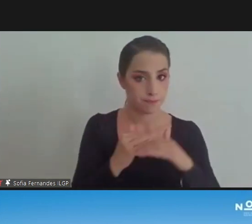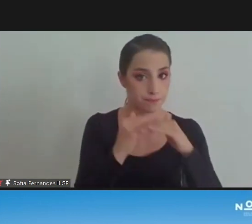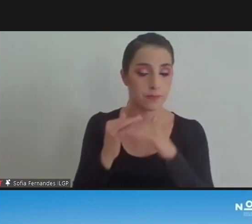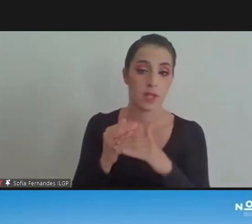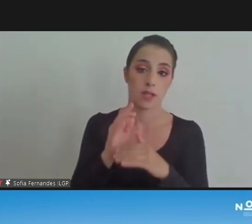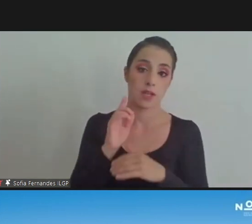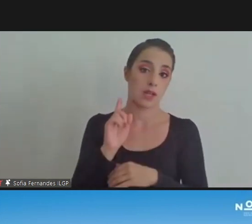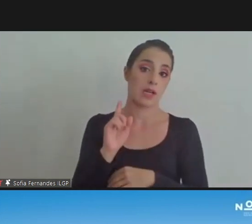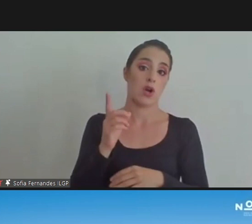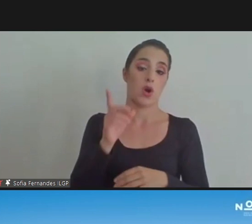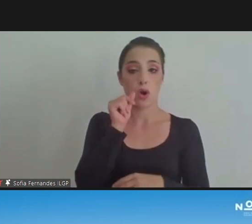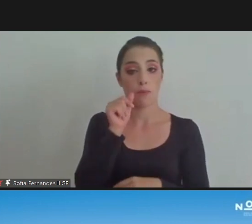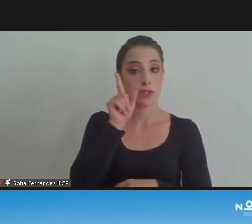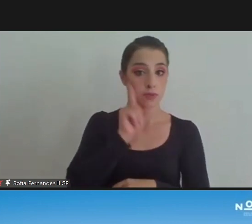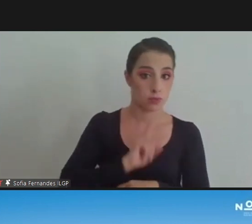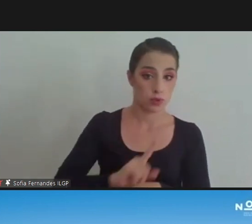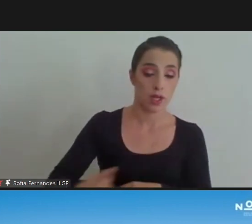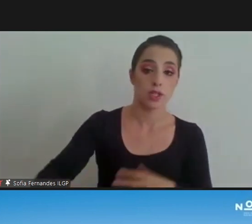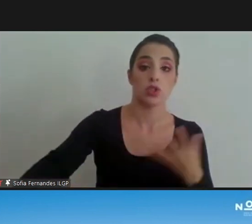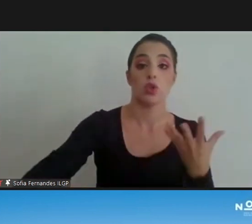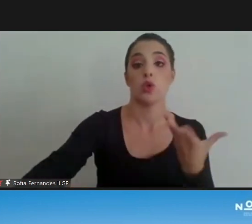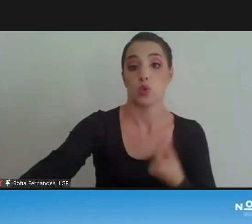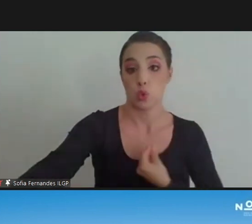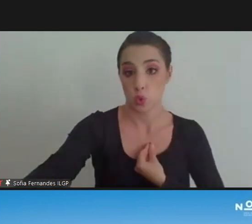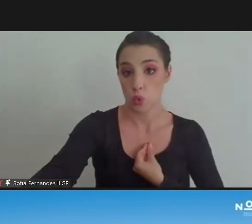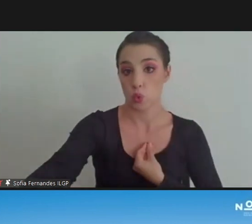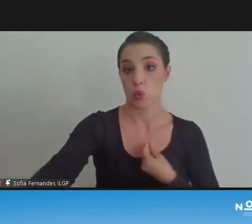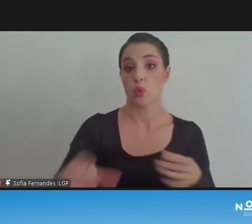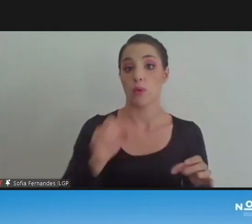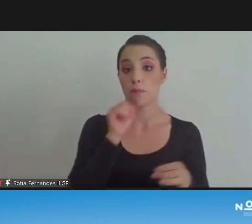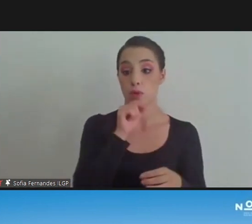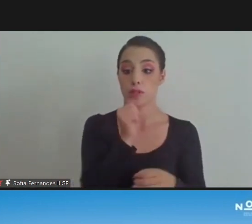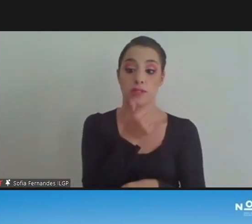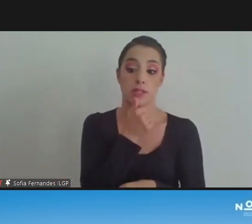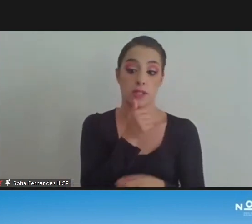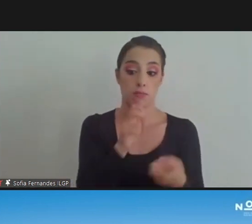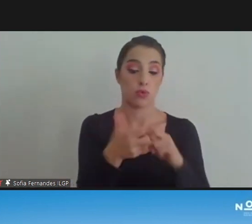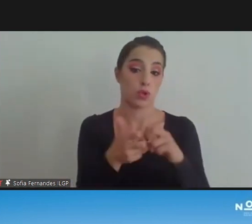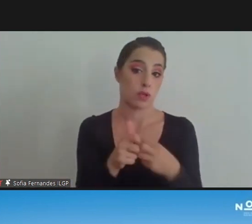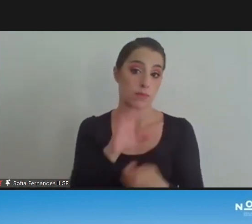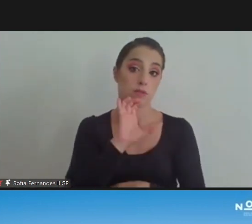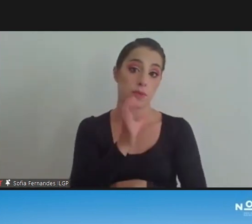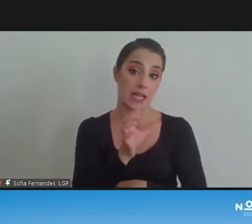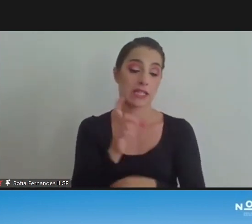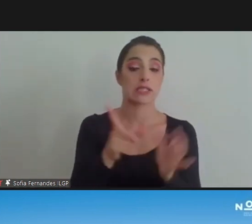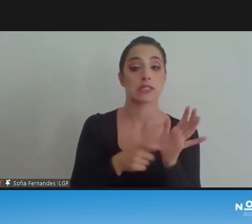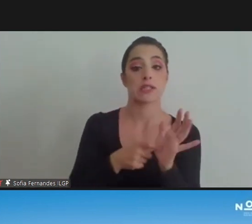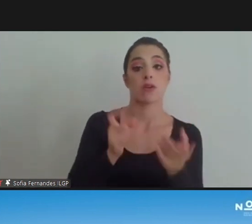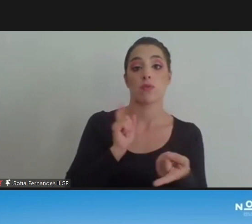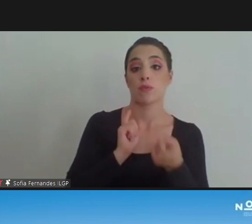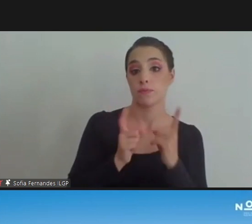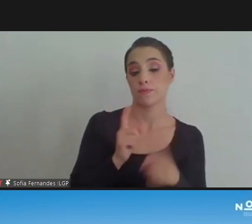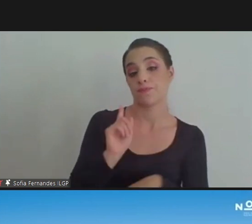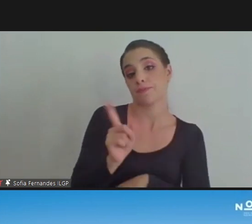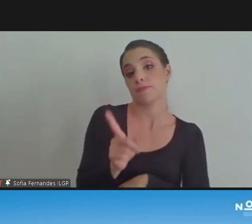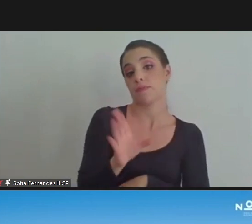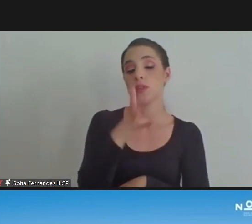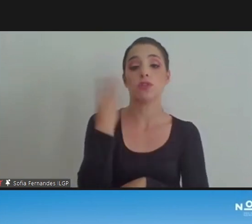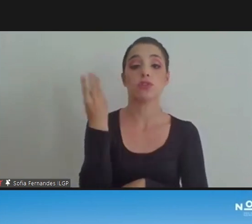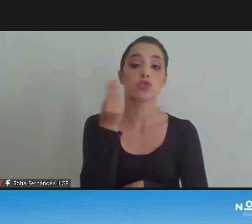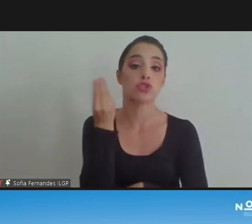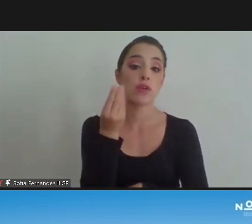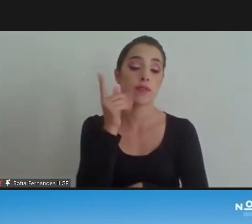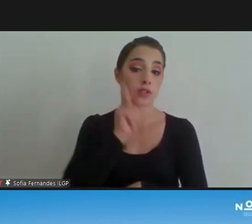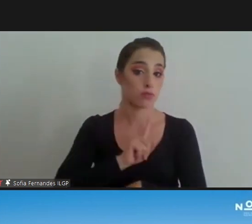em que homens e mulheres juntos possam decidir sobre os problemas do país, é necessário que as jovens raparigas